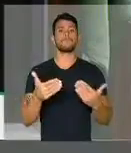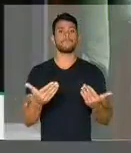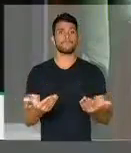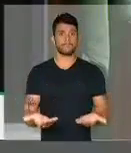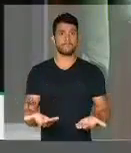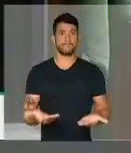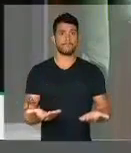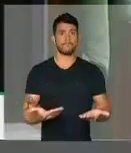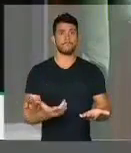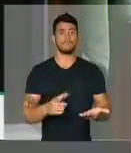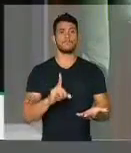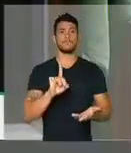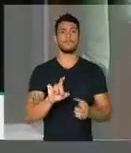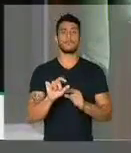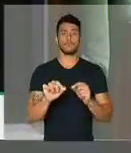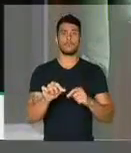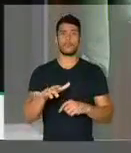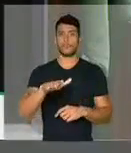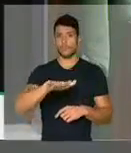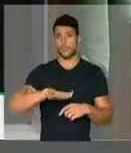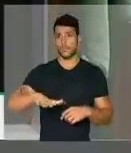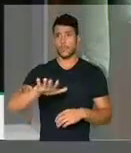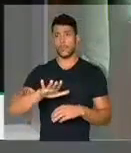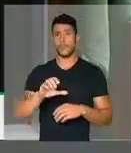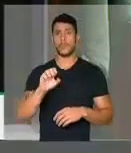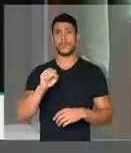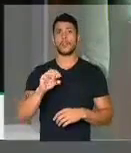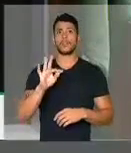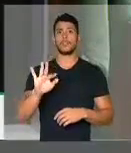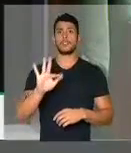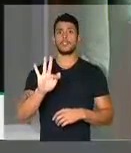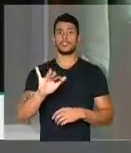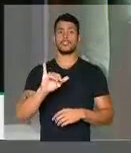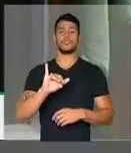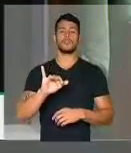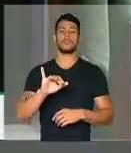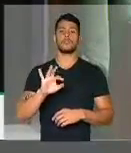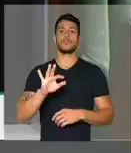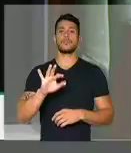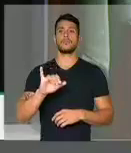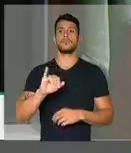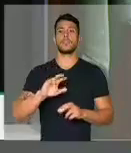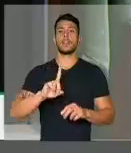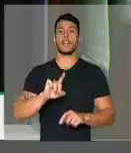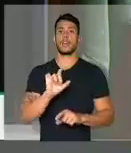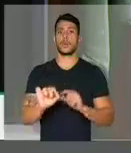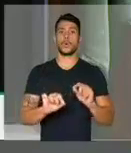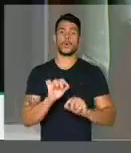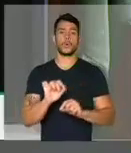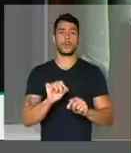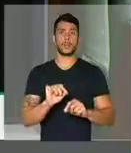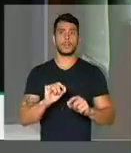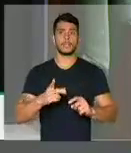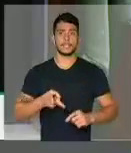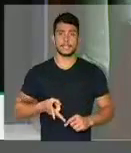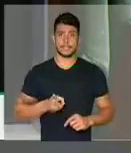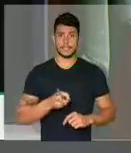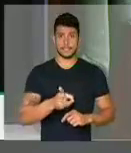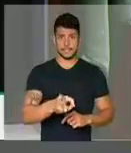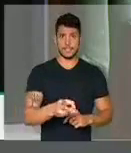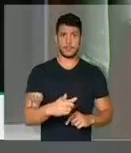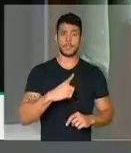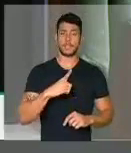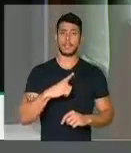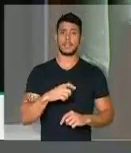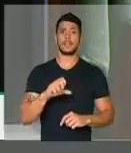Portanto, é uma corte contramajoritária. Toda vez que uma corte